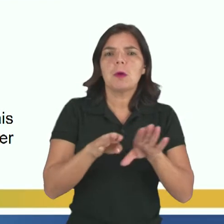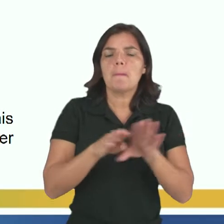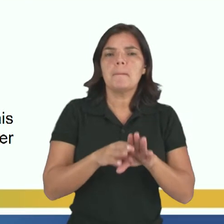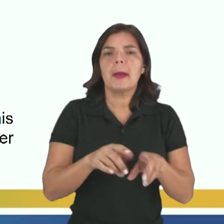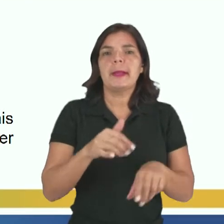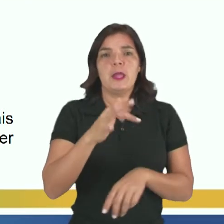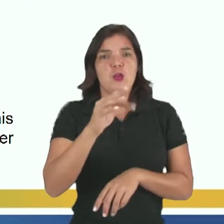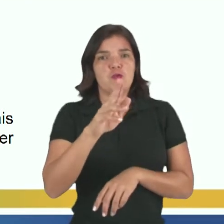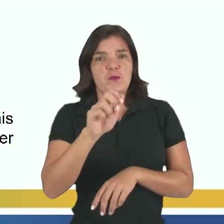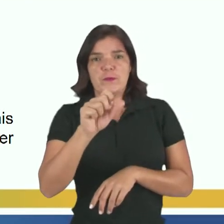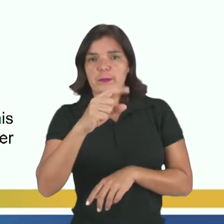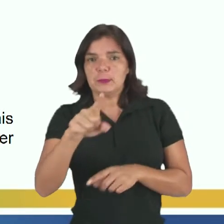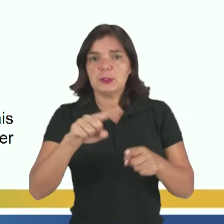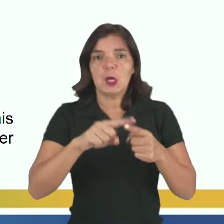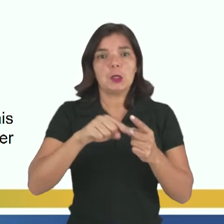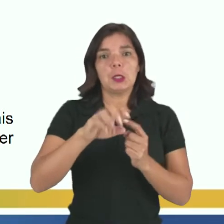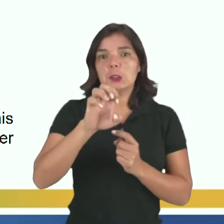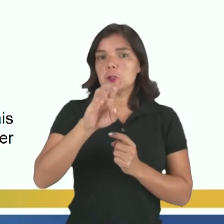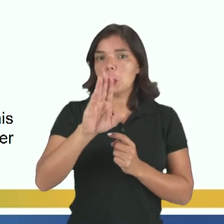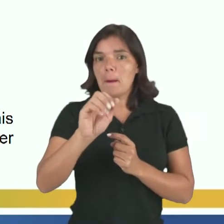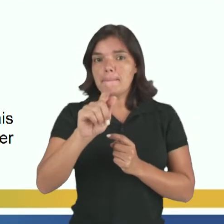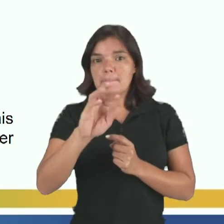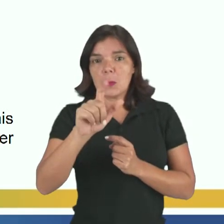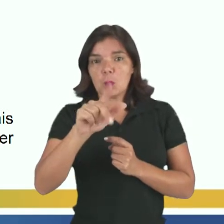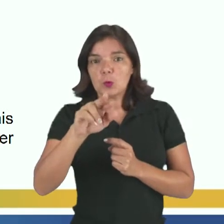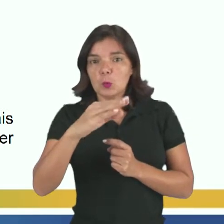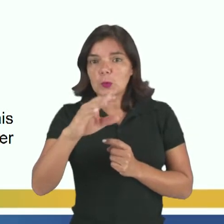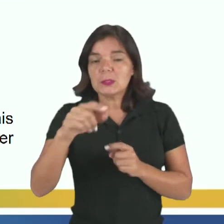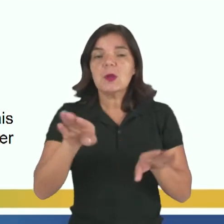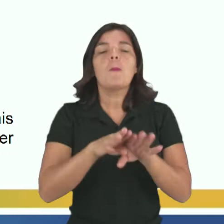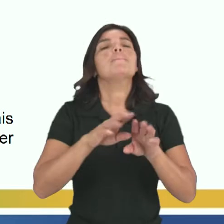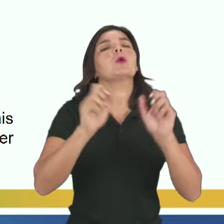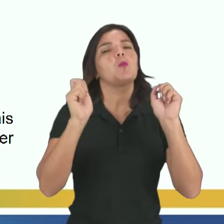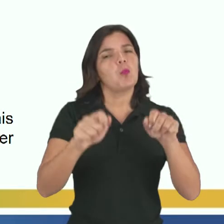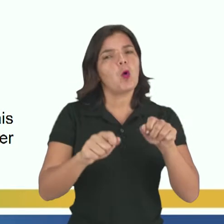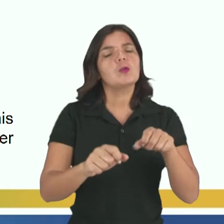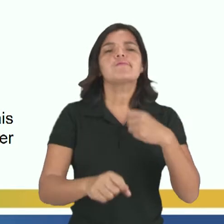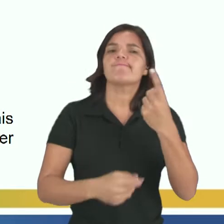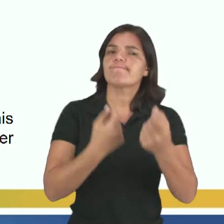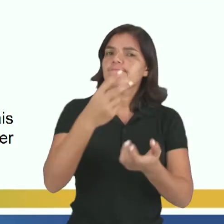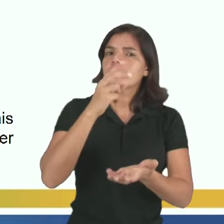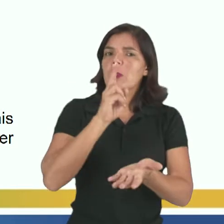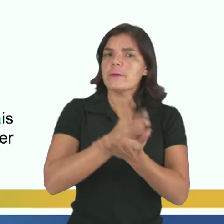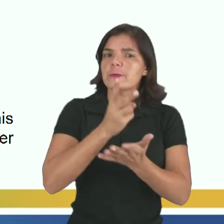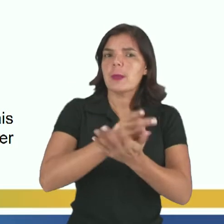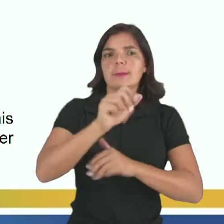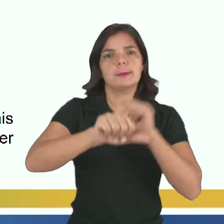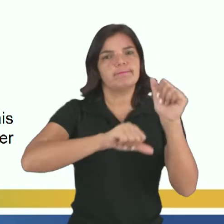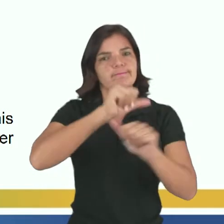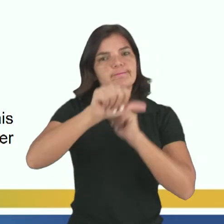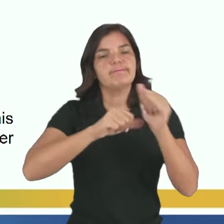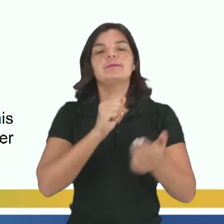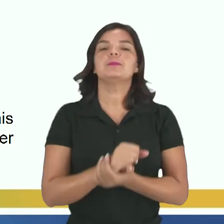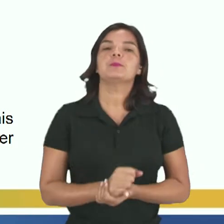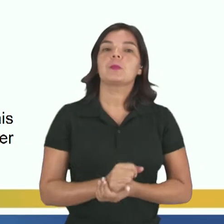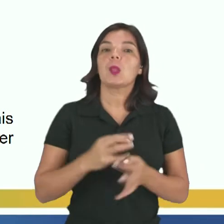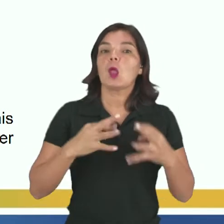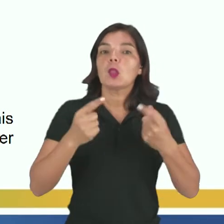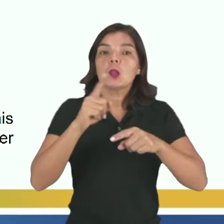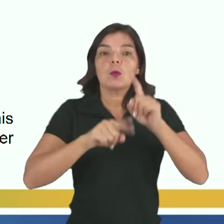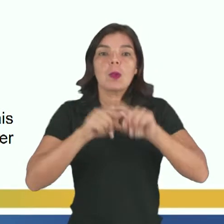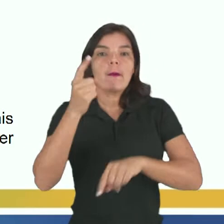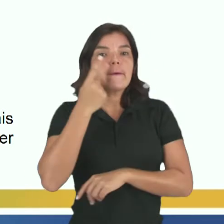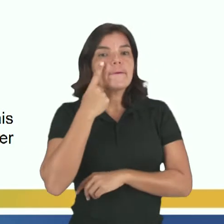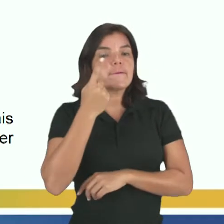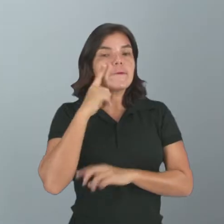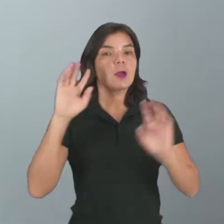de fusão nem de ponto de ebulição constante, porque ela pode sofrer variação a todo momento. Então, todos os materiais que a gente vê